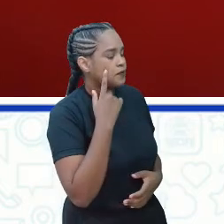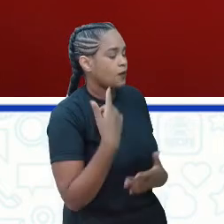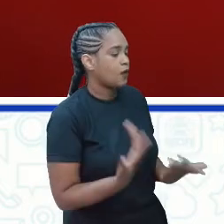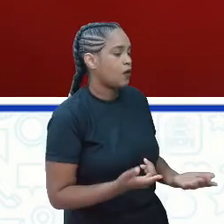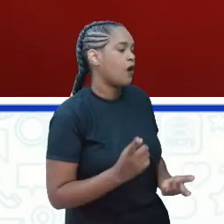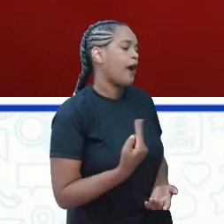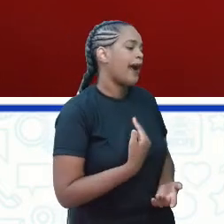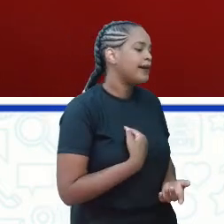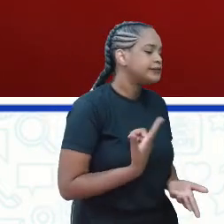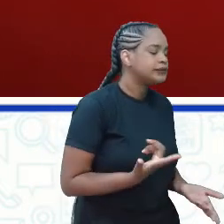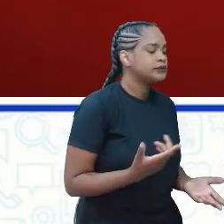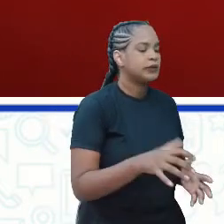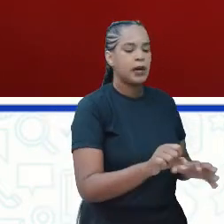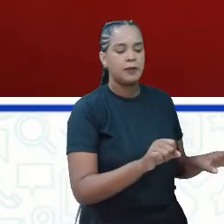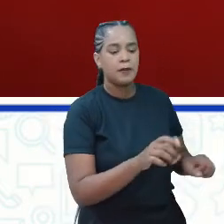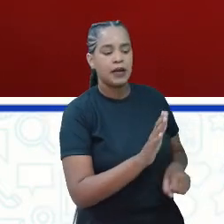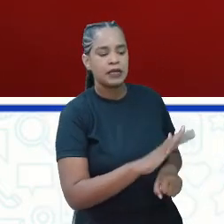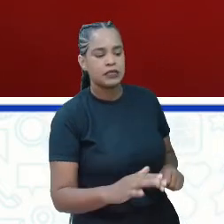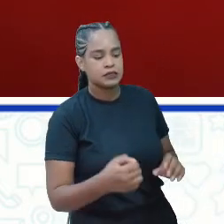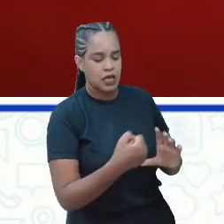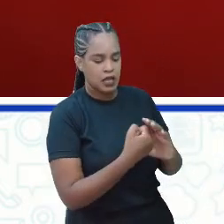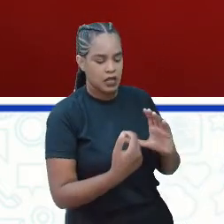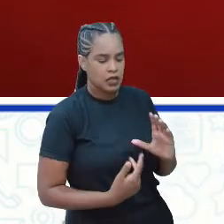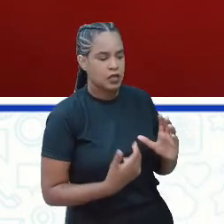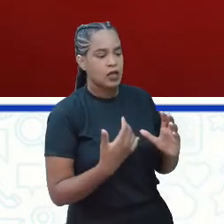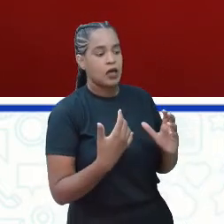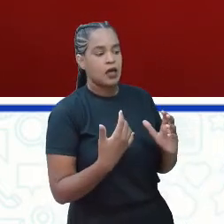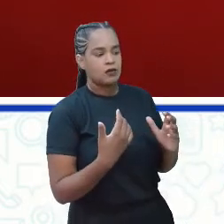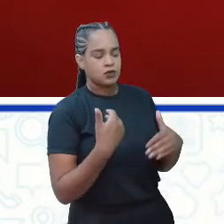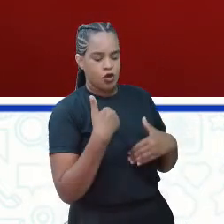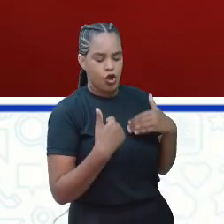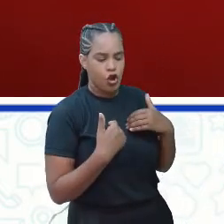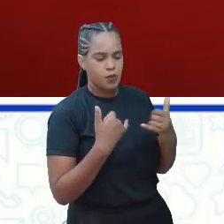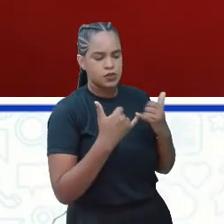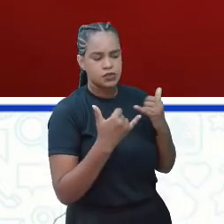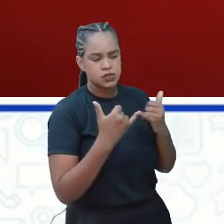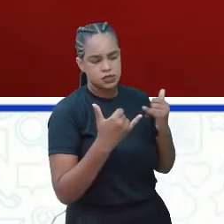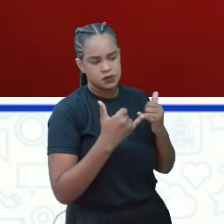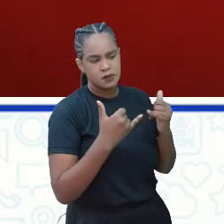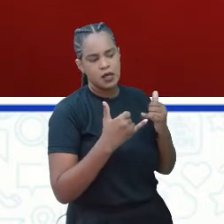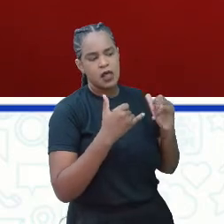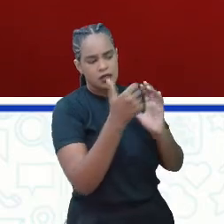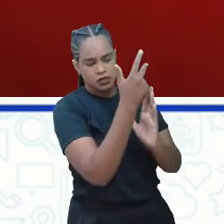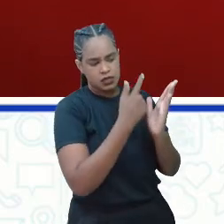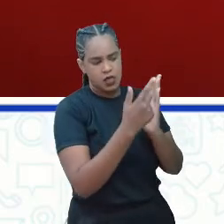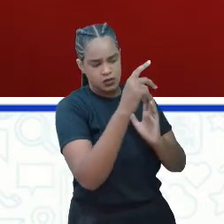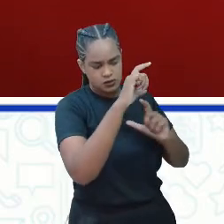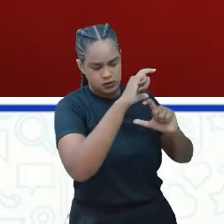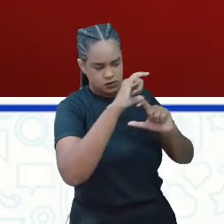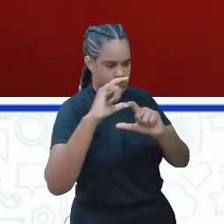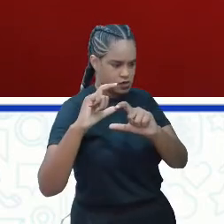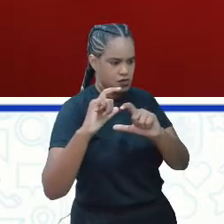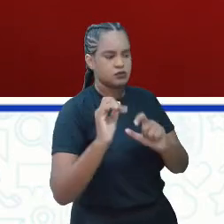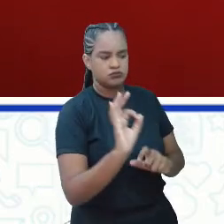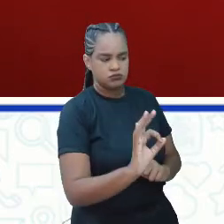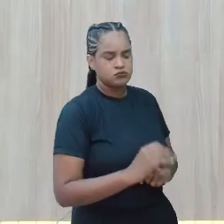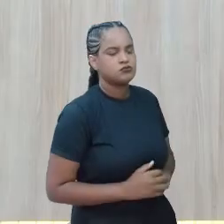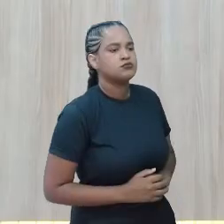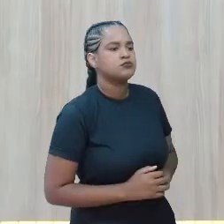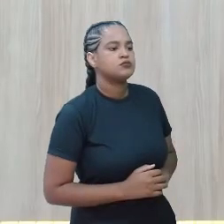logicamente, vamos buscar crianças com as características físicas mais parecidas com as